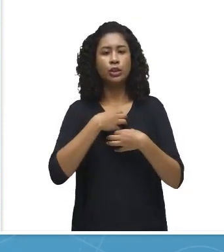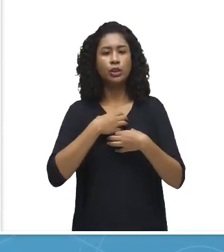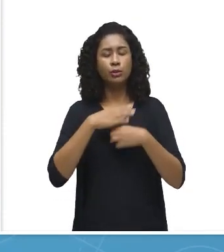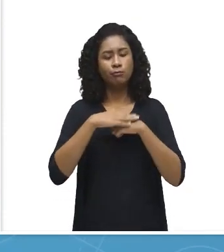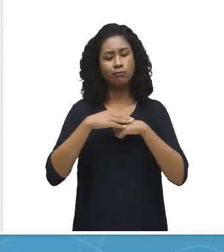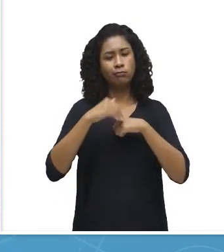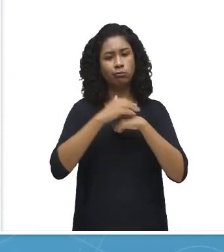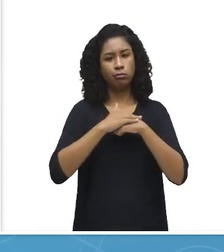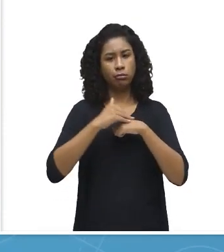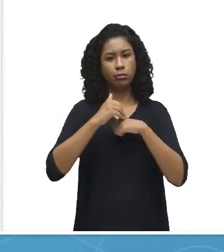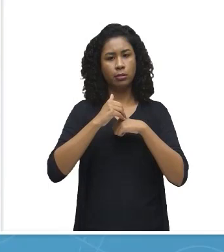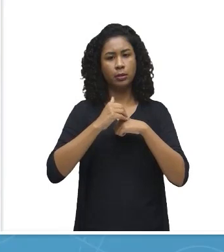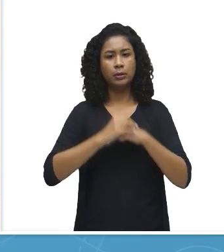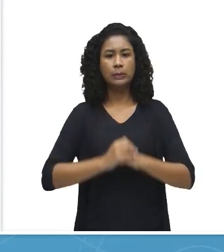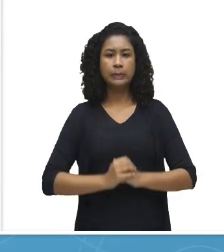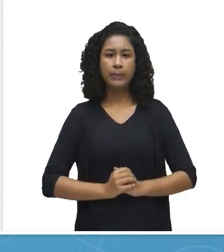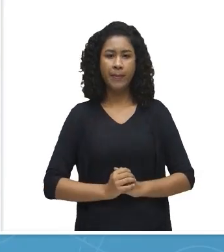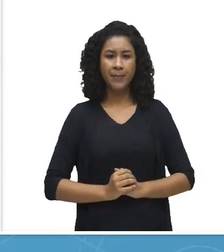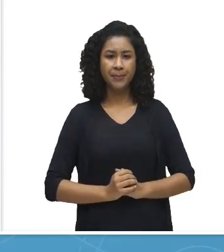Né?